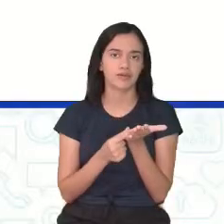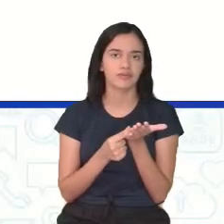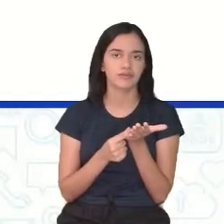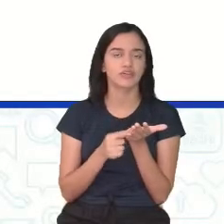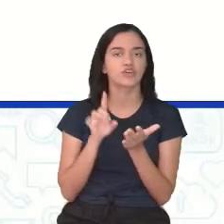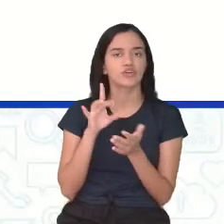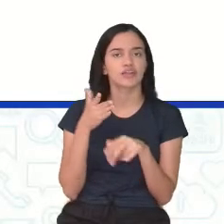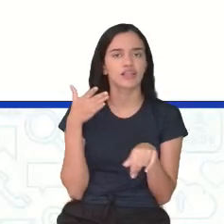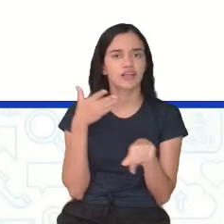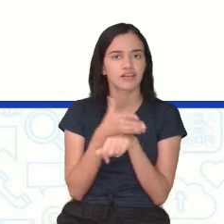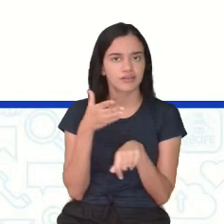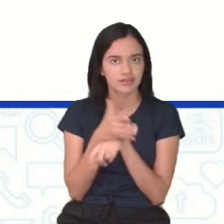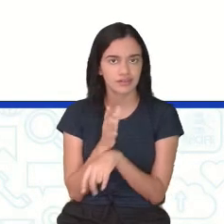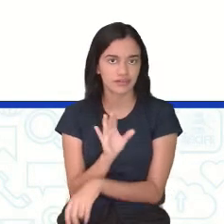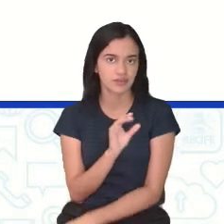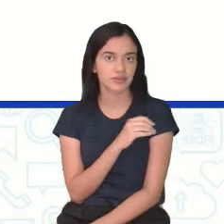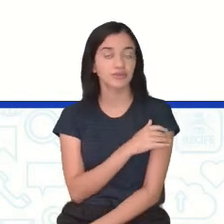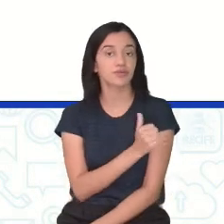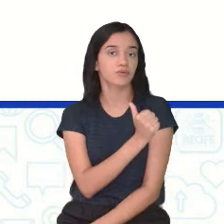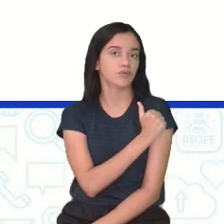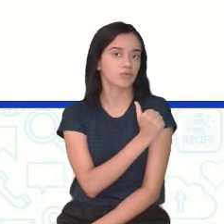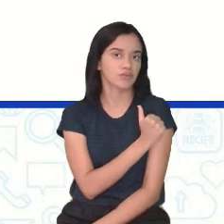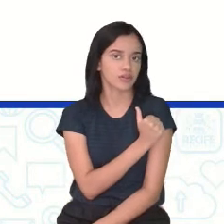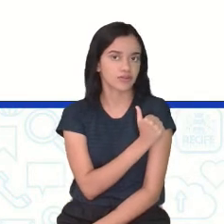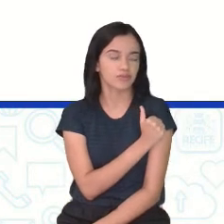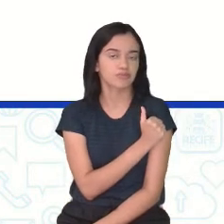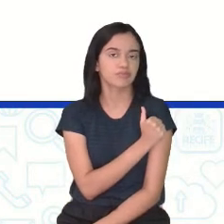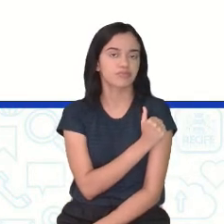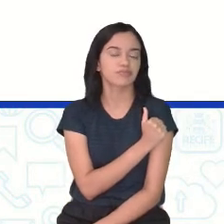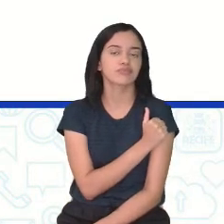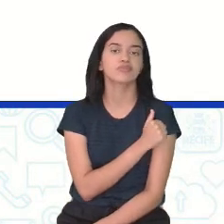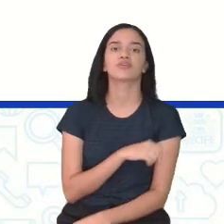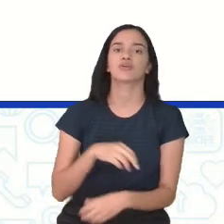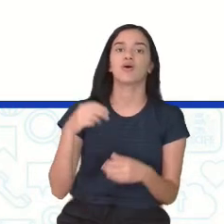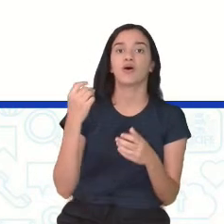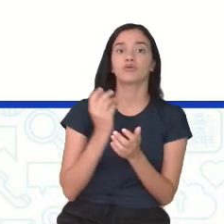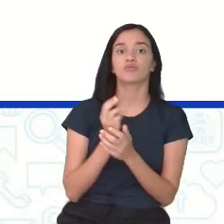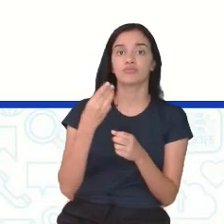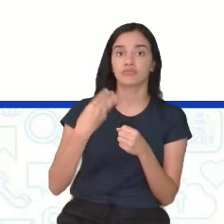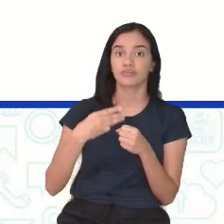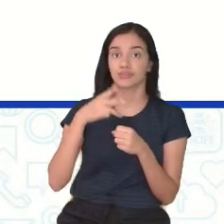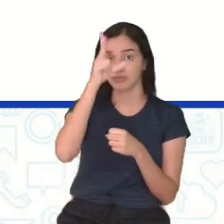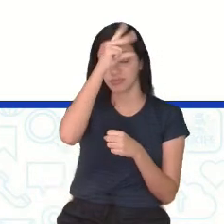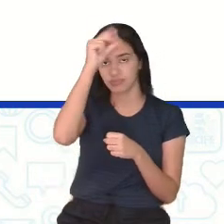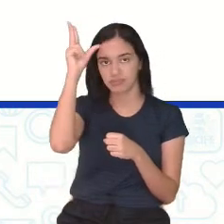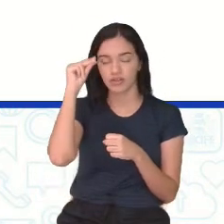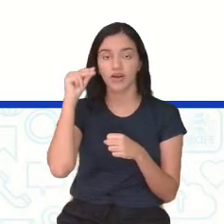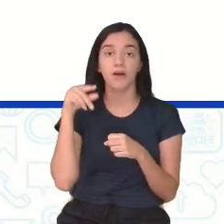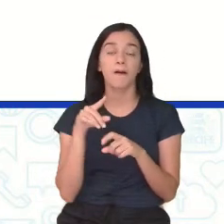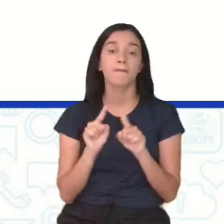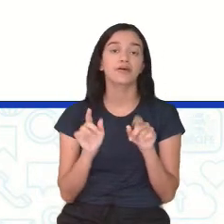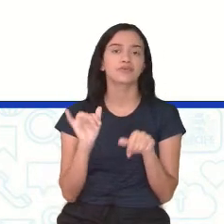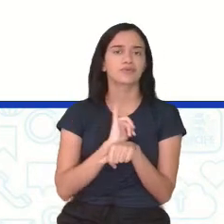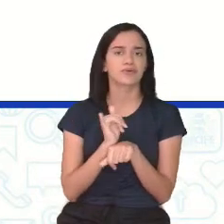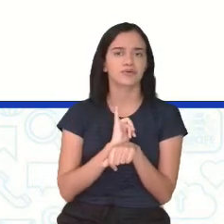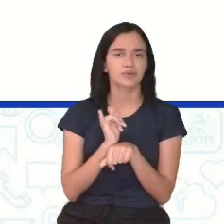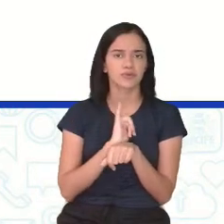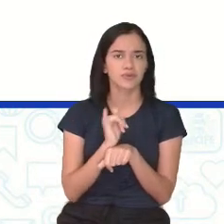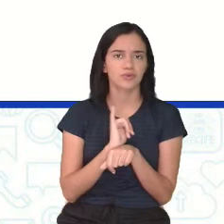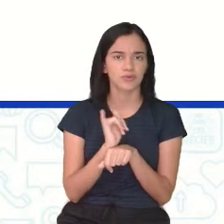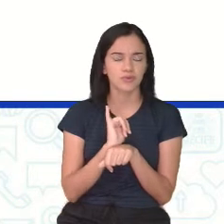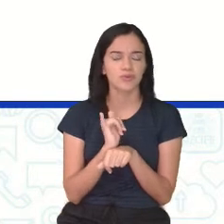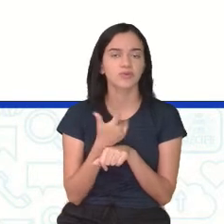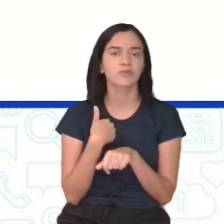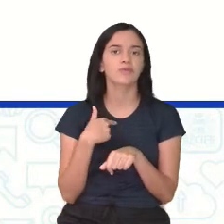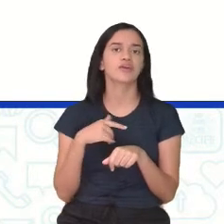só quem tem acesso são os estudantes da rede municipal. o YouTube ele é aberto, então vocês podem acessar